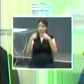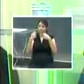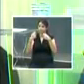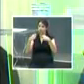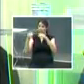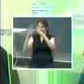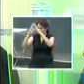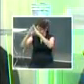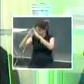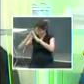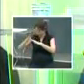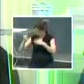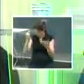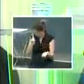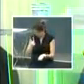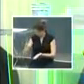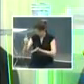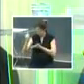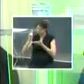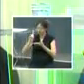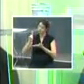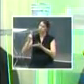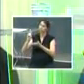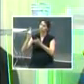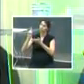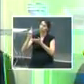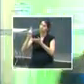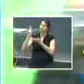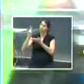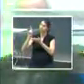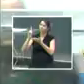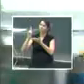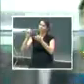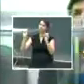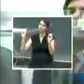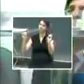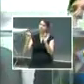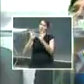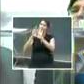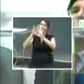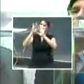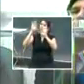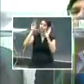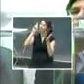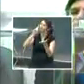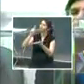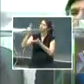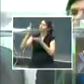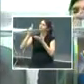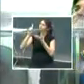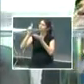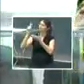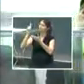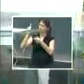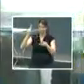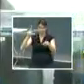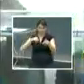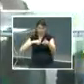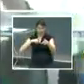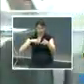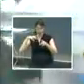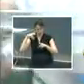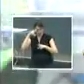Deus, exalte a Deus, glorifique a Deus. Se você tem força e tem